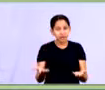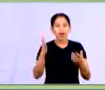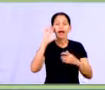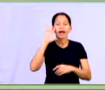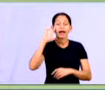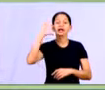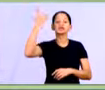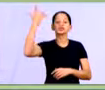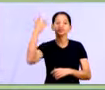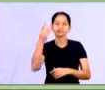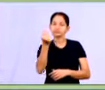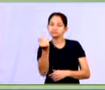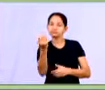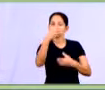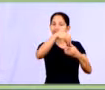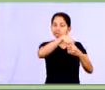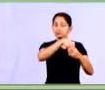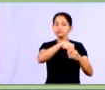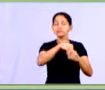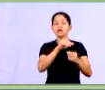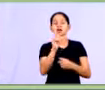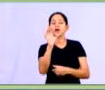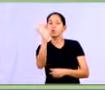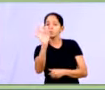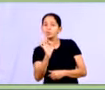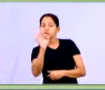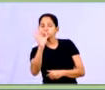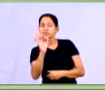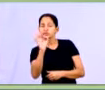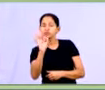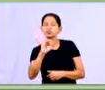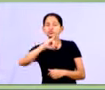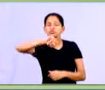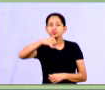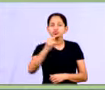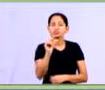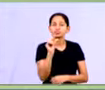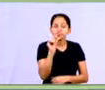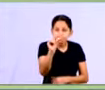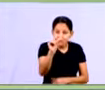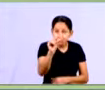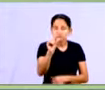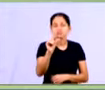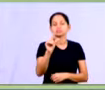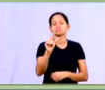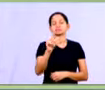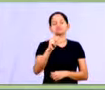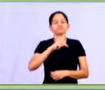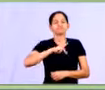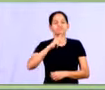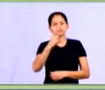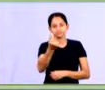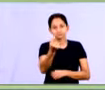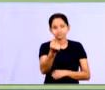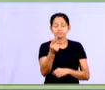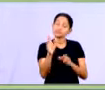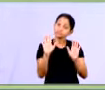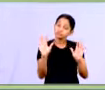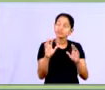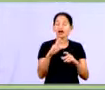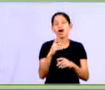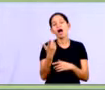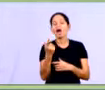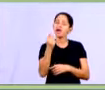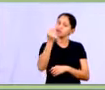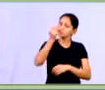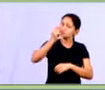de investir optando pela menor taxa de juros no caso de capital próprio. No caso de capital de terceiro,